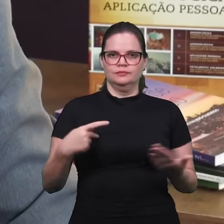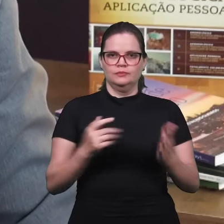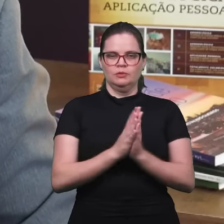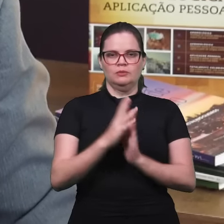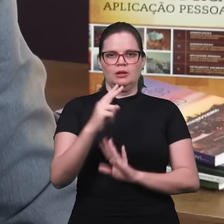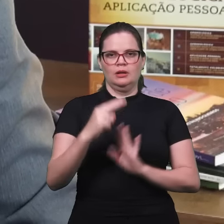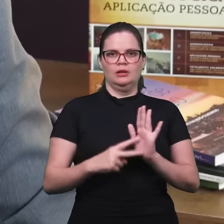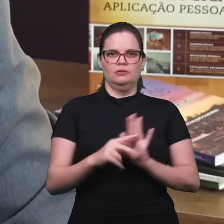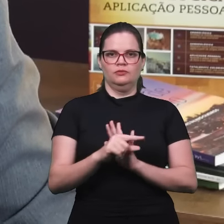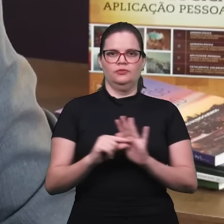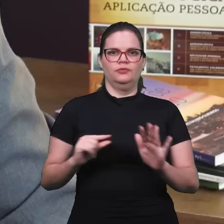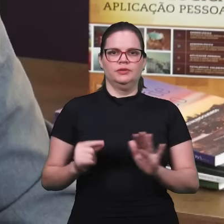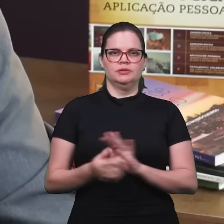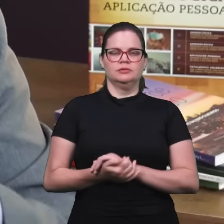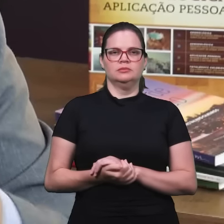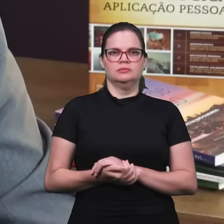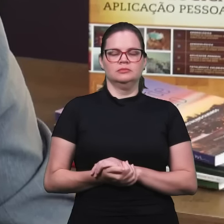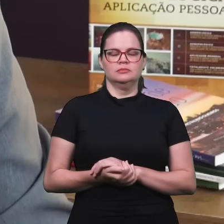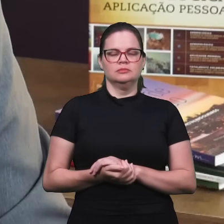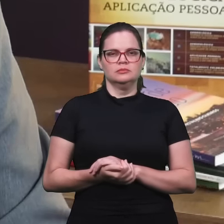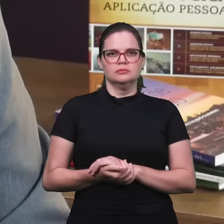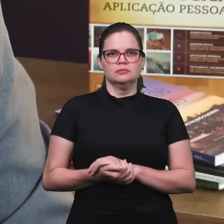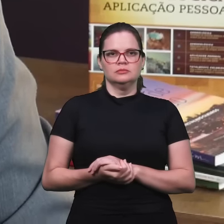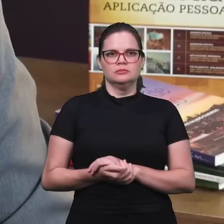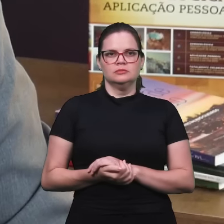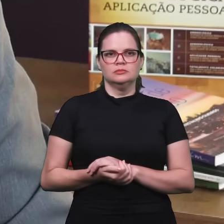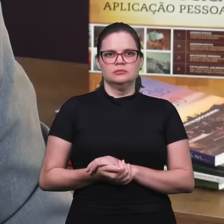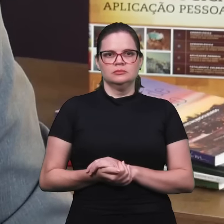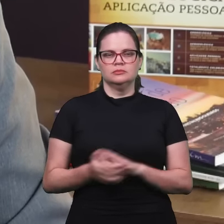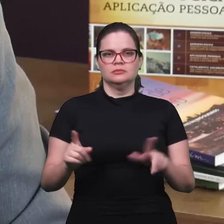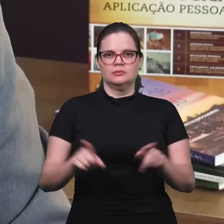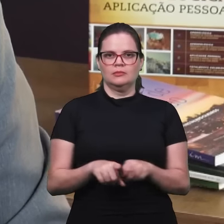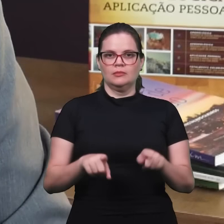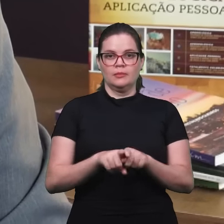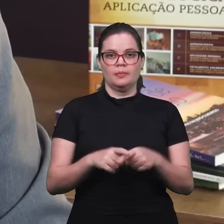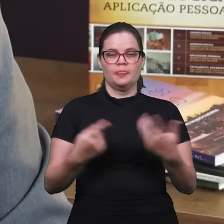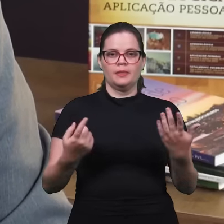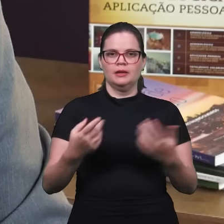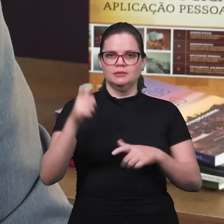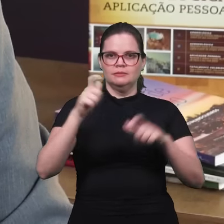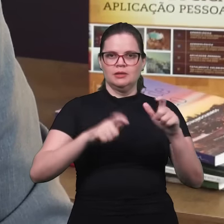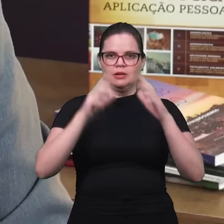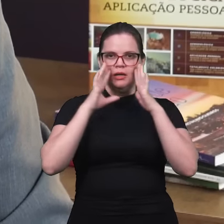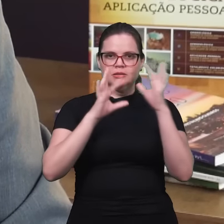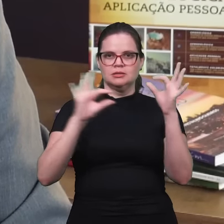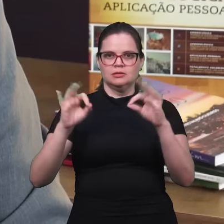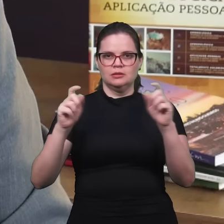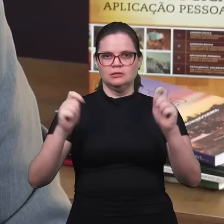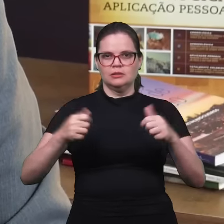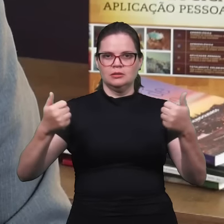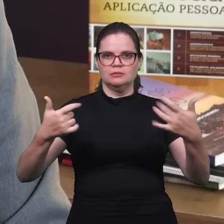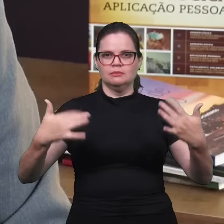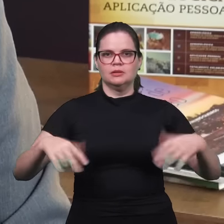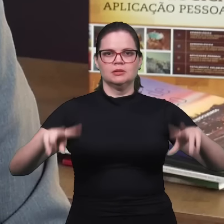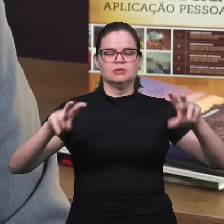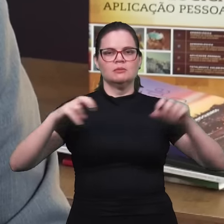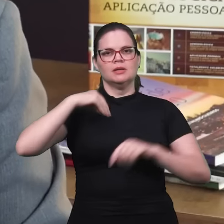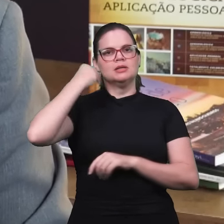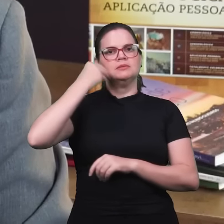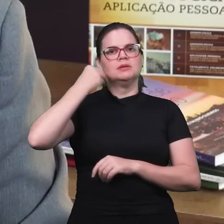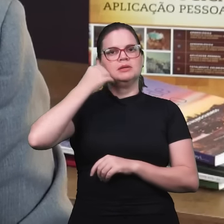versículo aqui para nós, né? E uma palavra para aqueles que estão nos assistindo a respeito dessa experiência